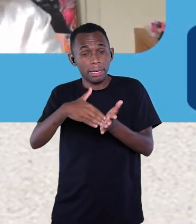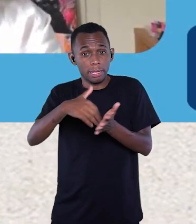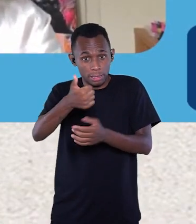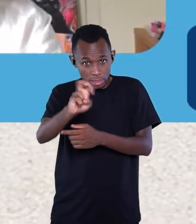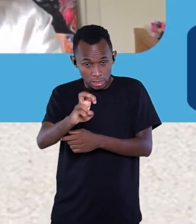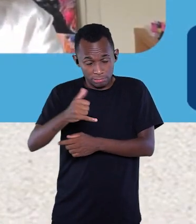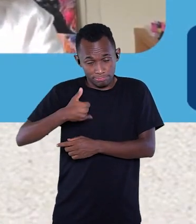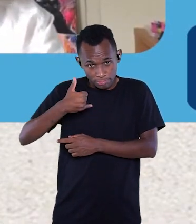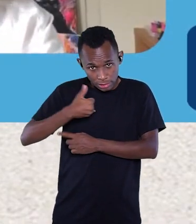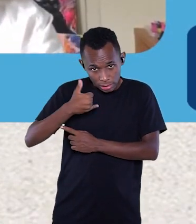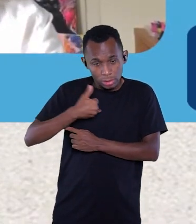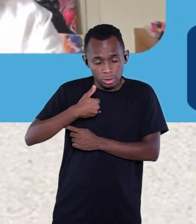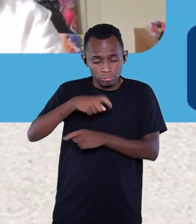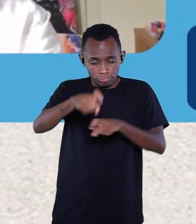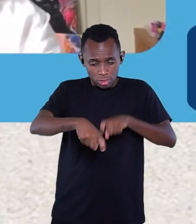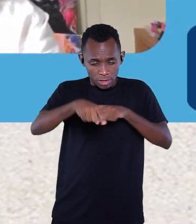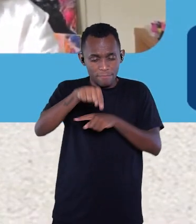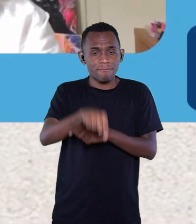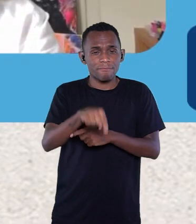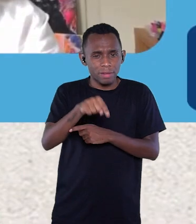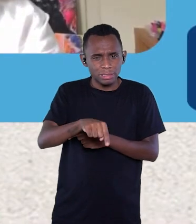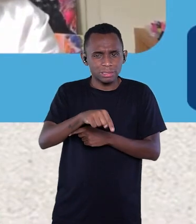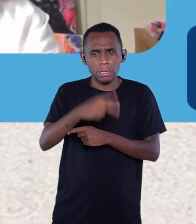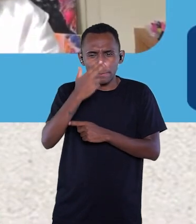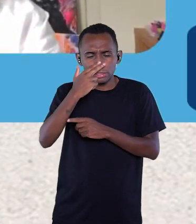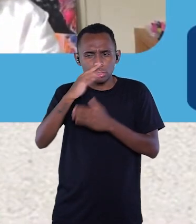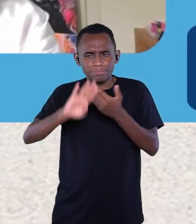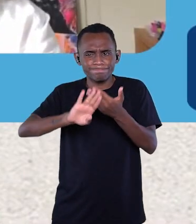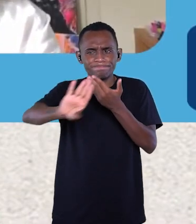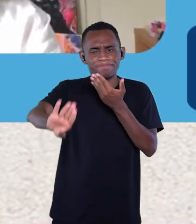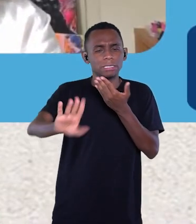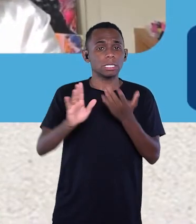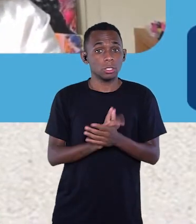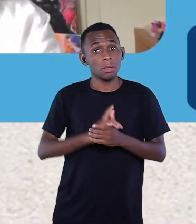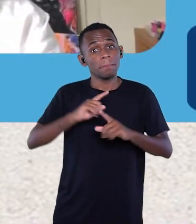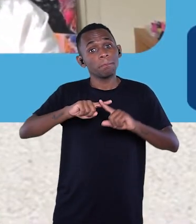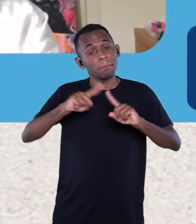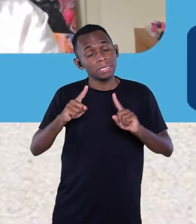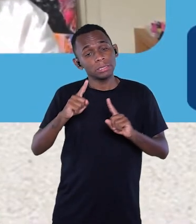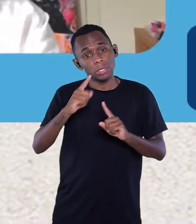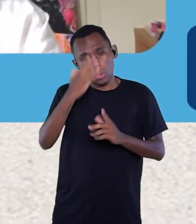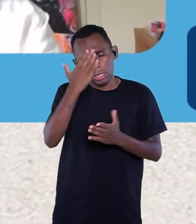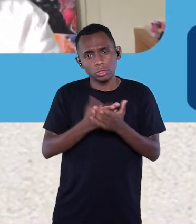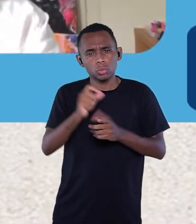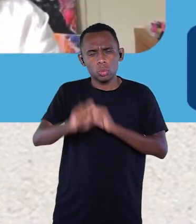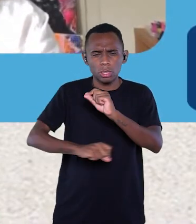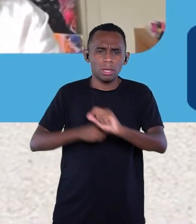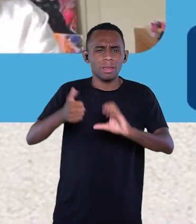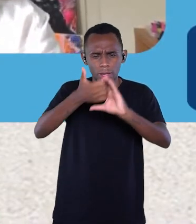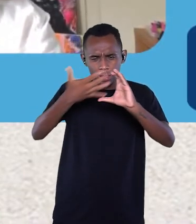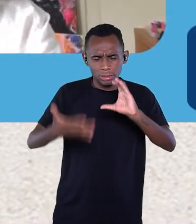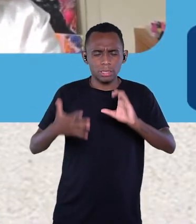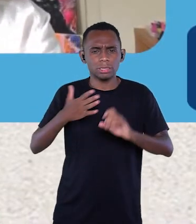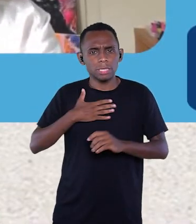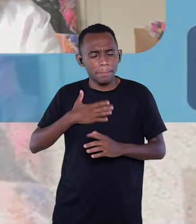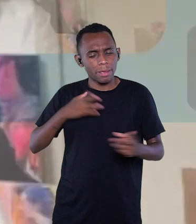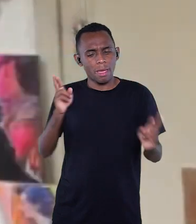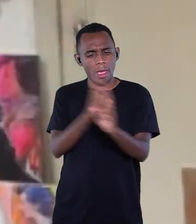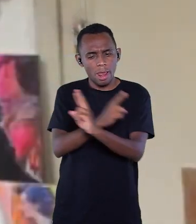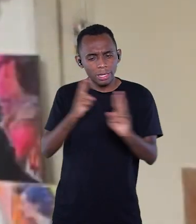15, morando nessa fazenda, assim, afastada um pouco, né? Eu acho que isso vai moldando, de alguma forma, a minha